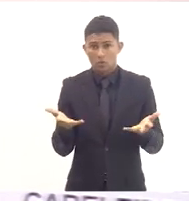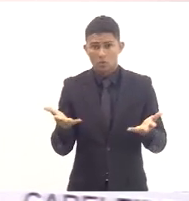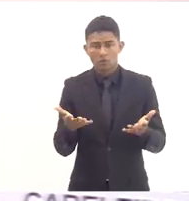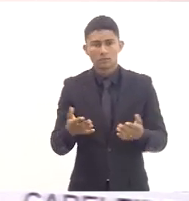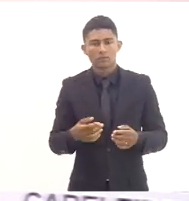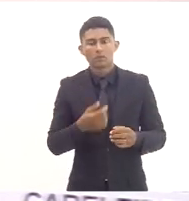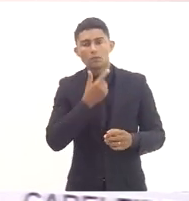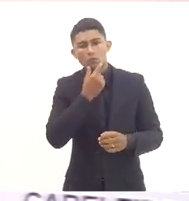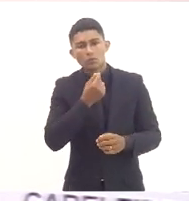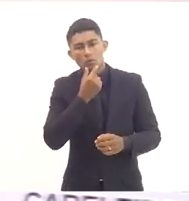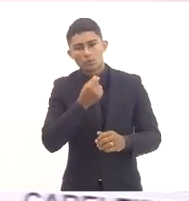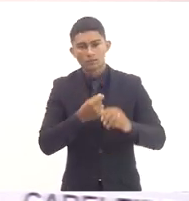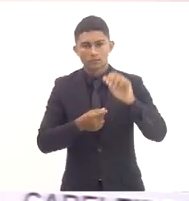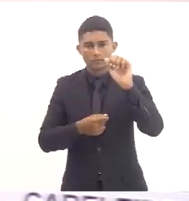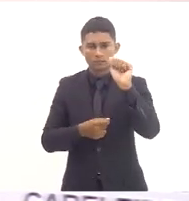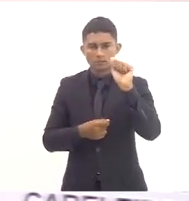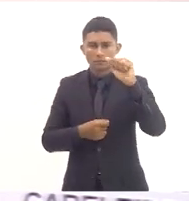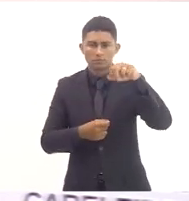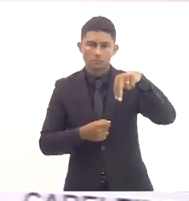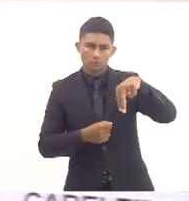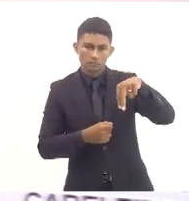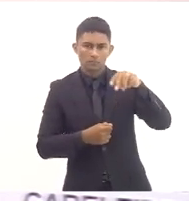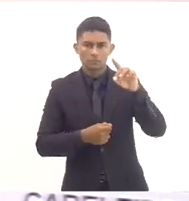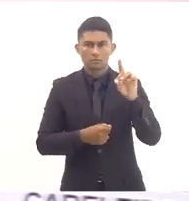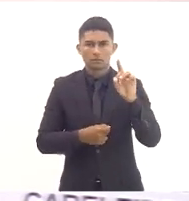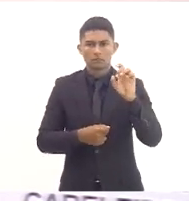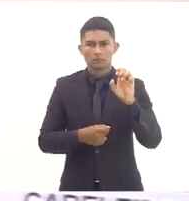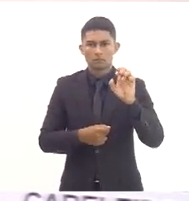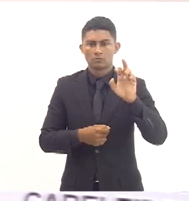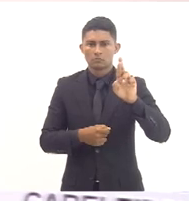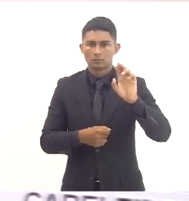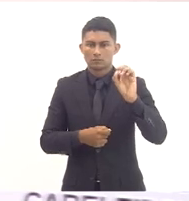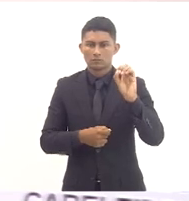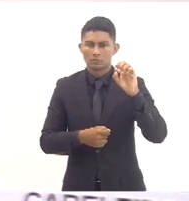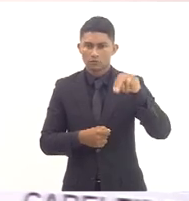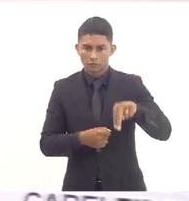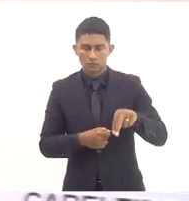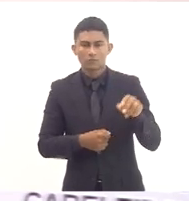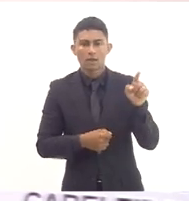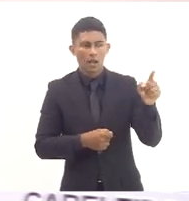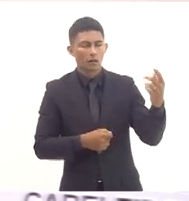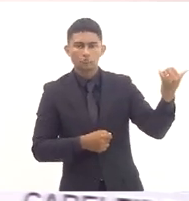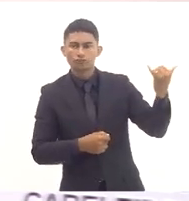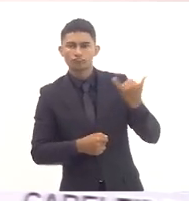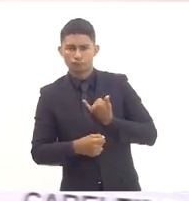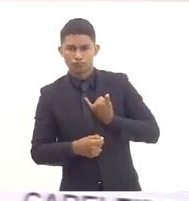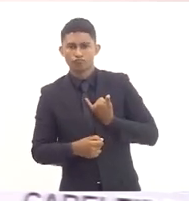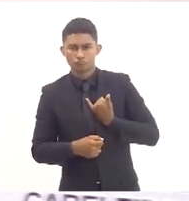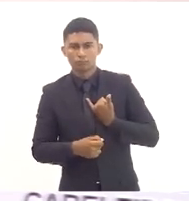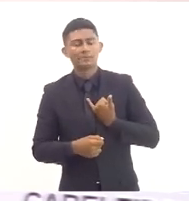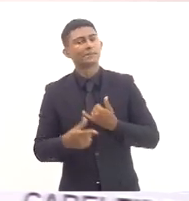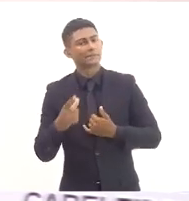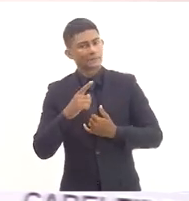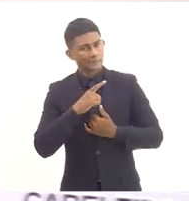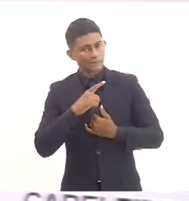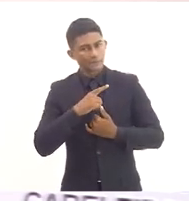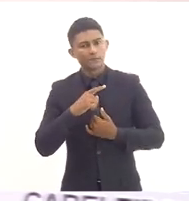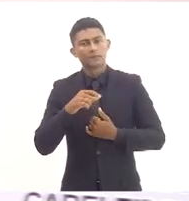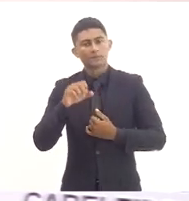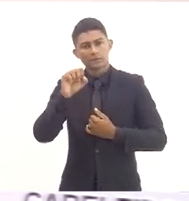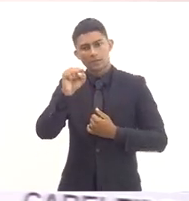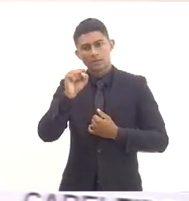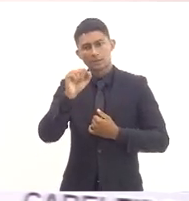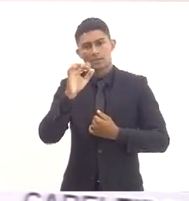Anderson Lopes a é uma alerta de um retrocesso forte que nós temos no